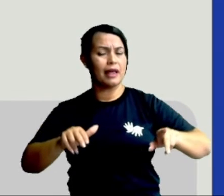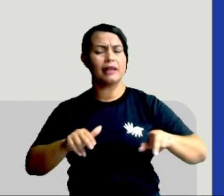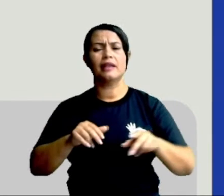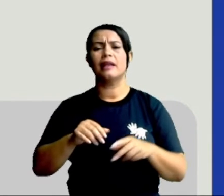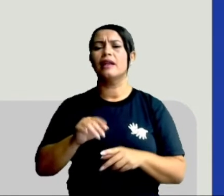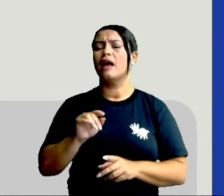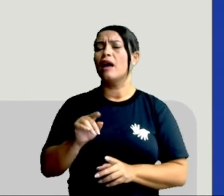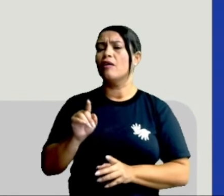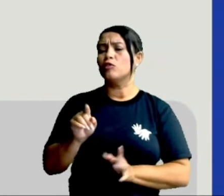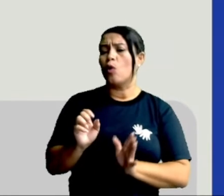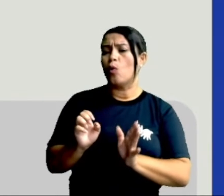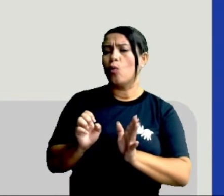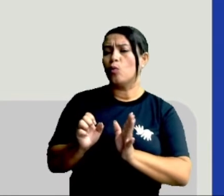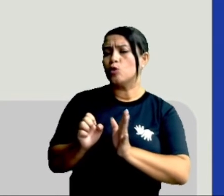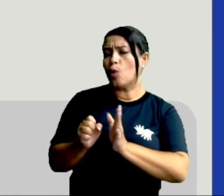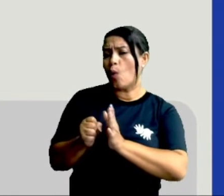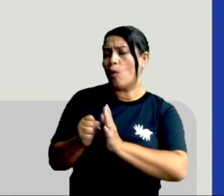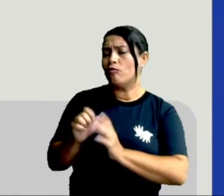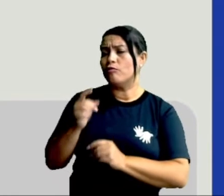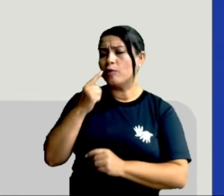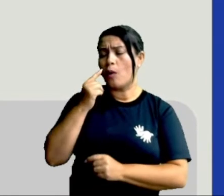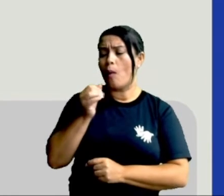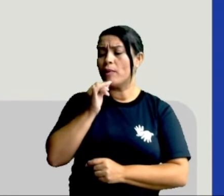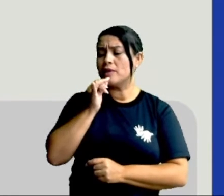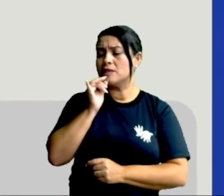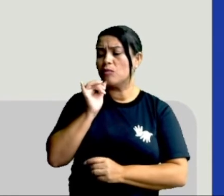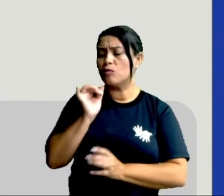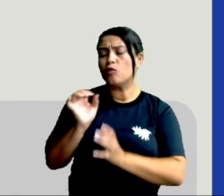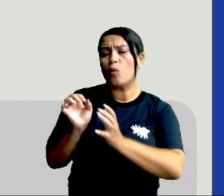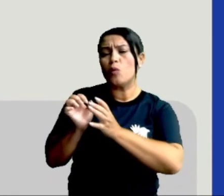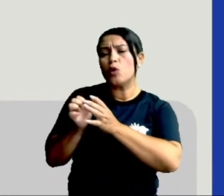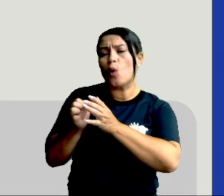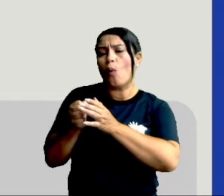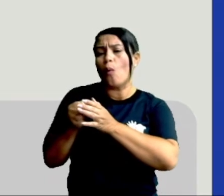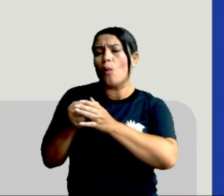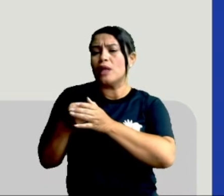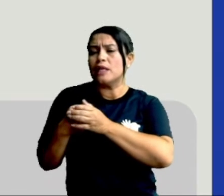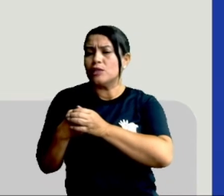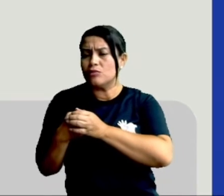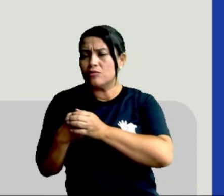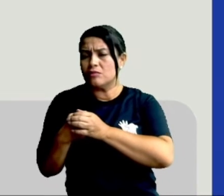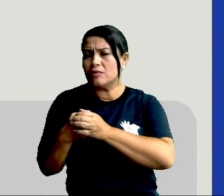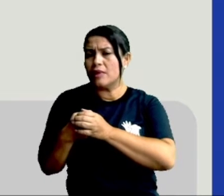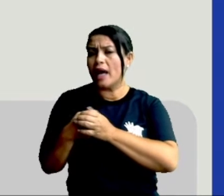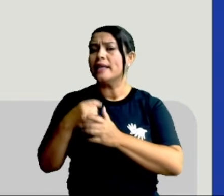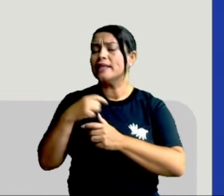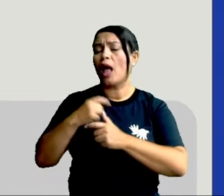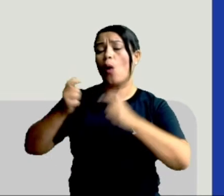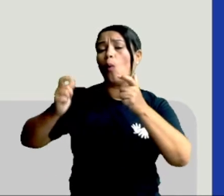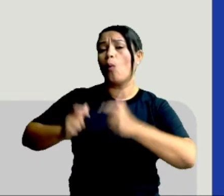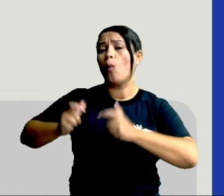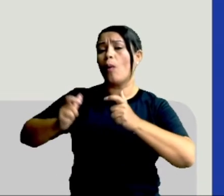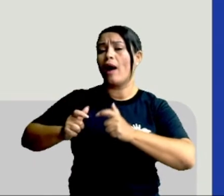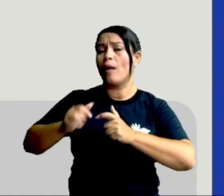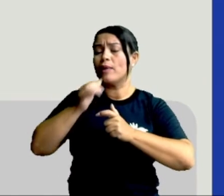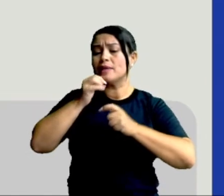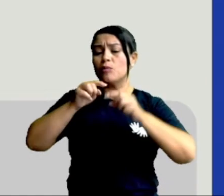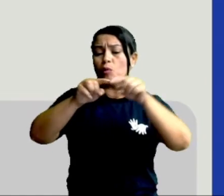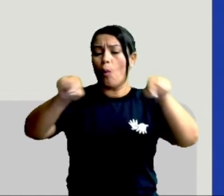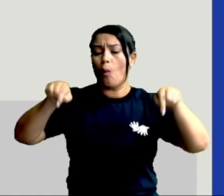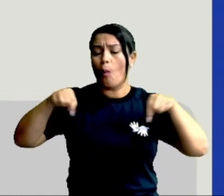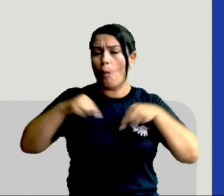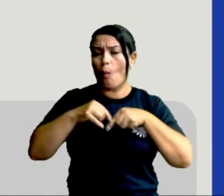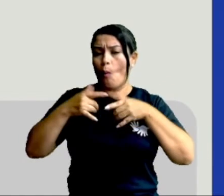ficou encolhido no cantinho do quarto. Olha, isso aí é uma locução adverbial de lugar. E por que é uma